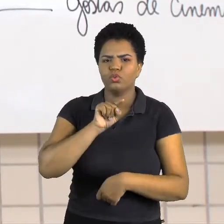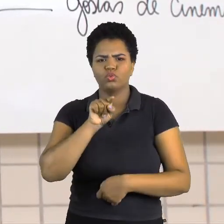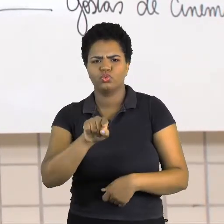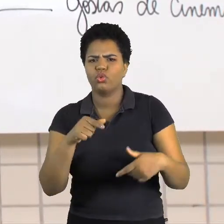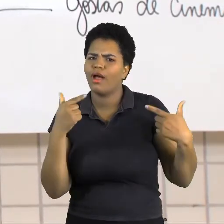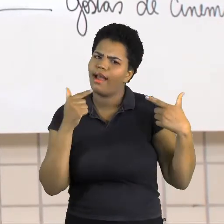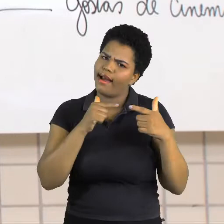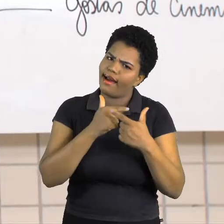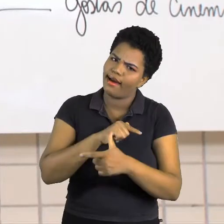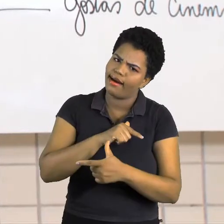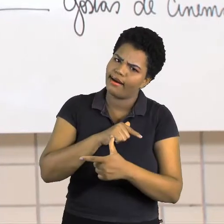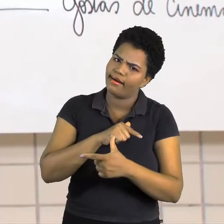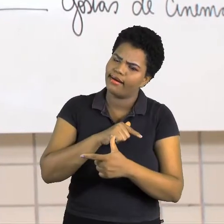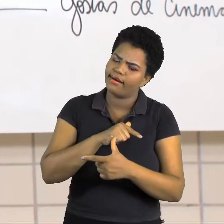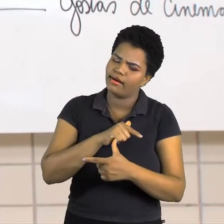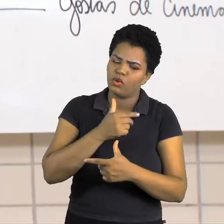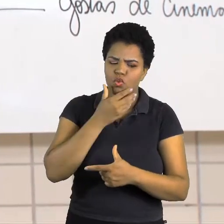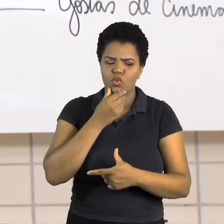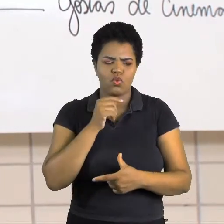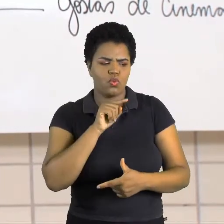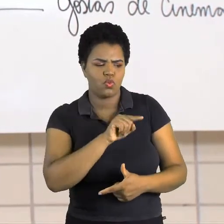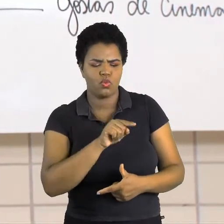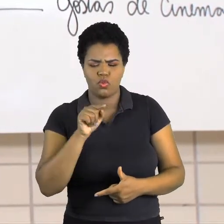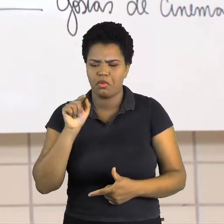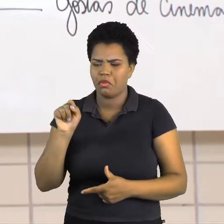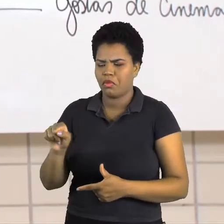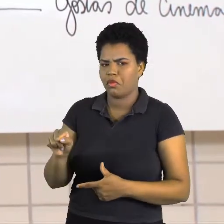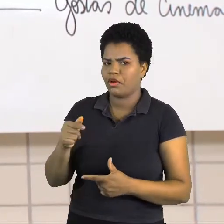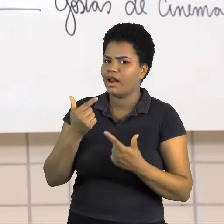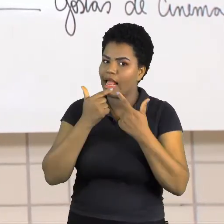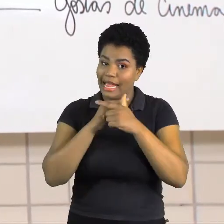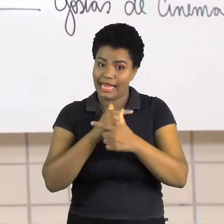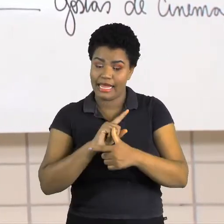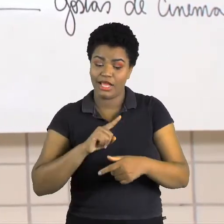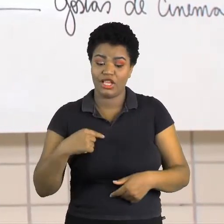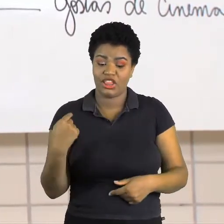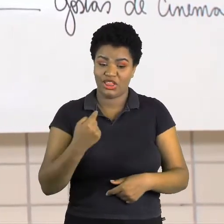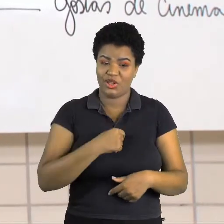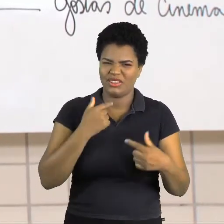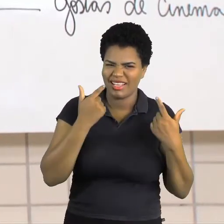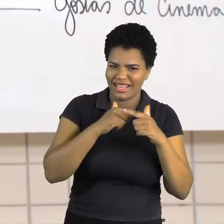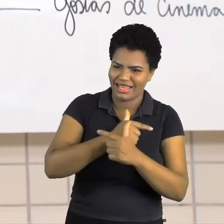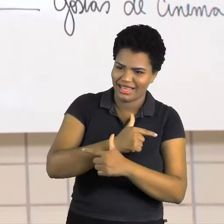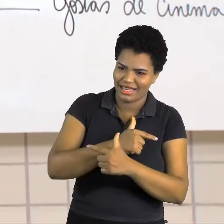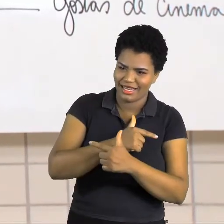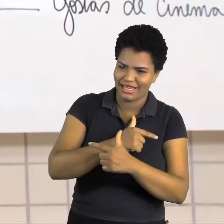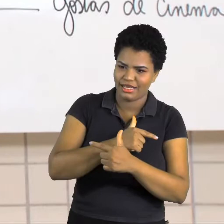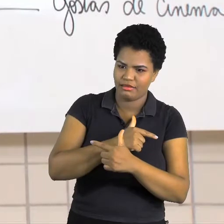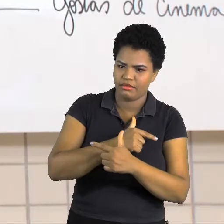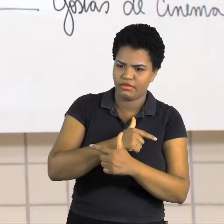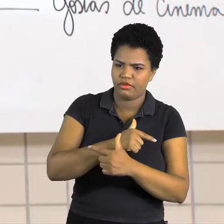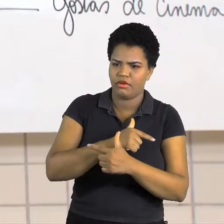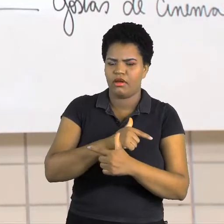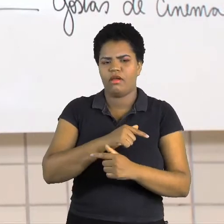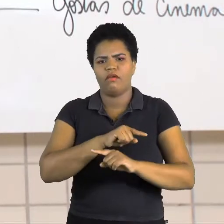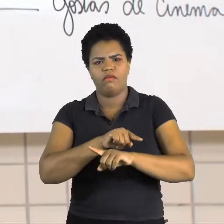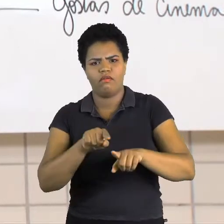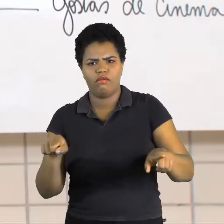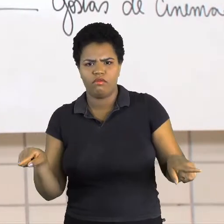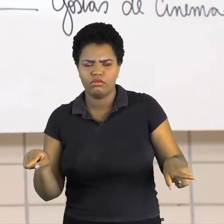risada? Ele ou ela deram risada? Nós deram risada? Vós deram